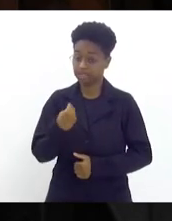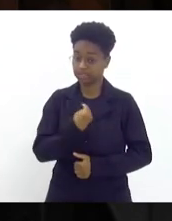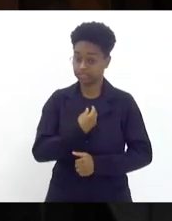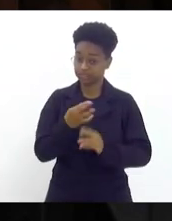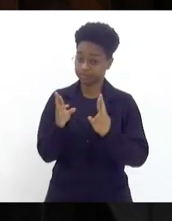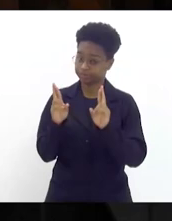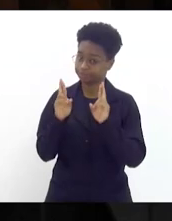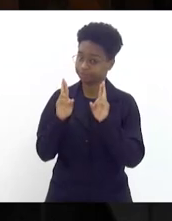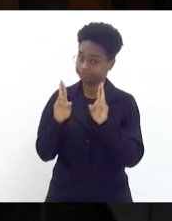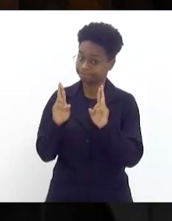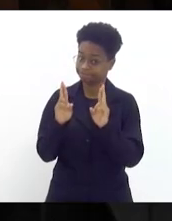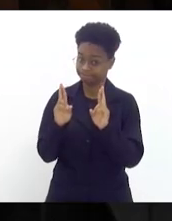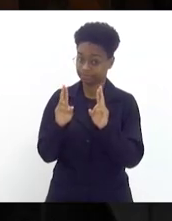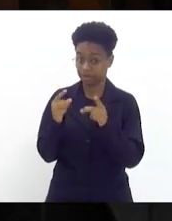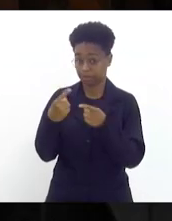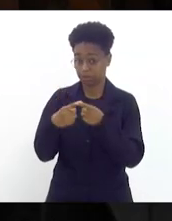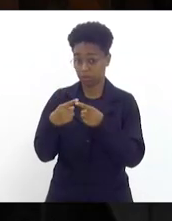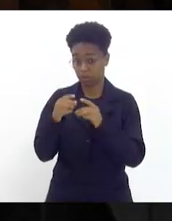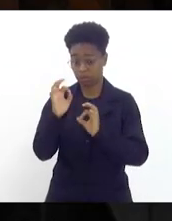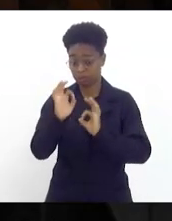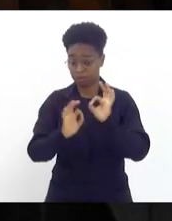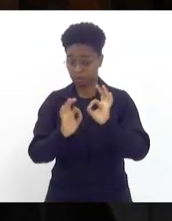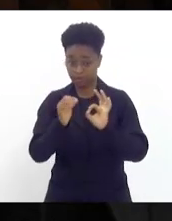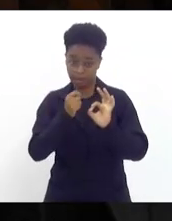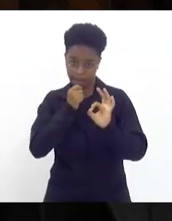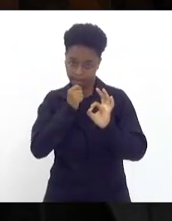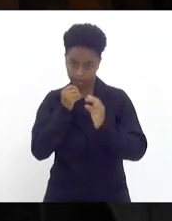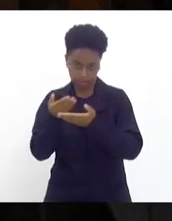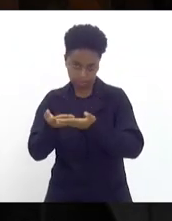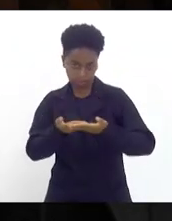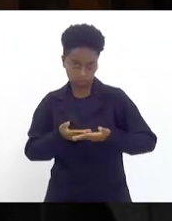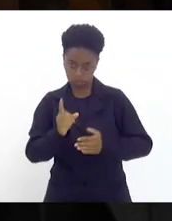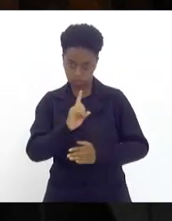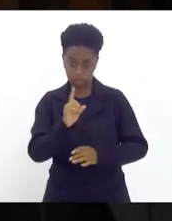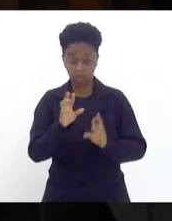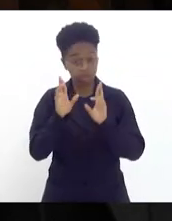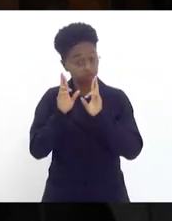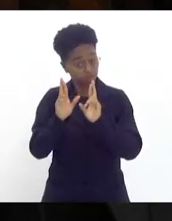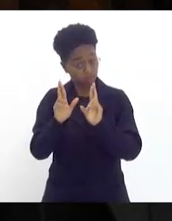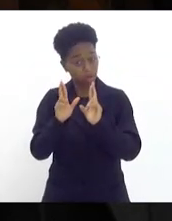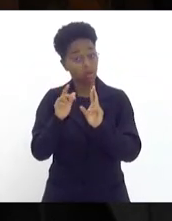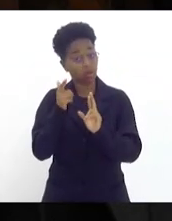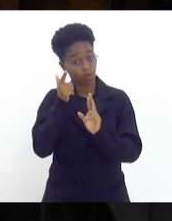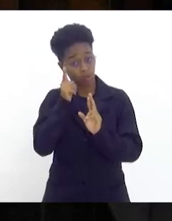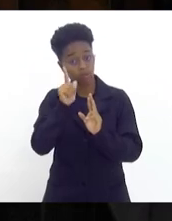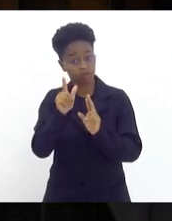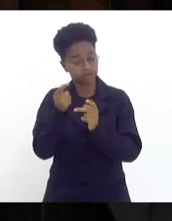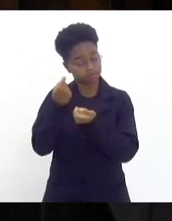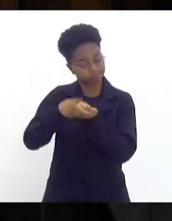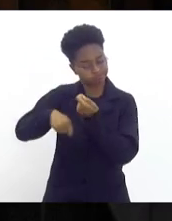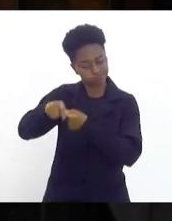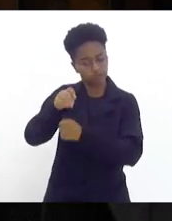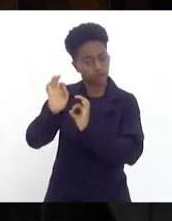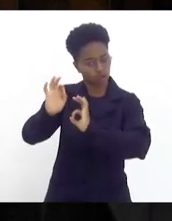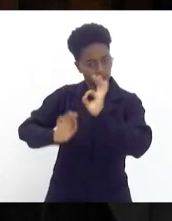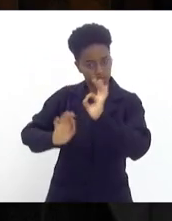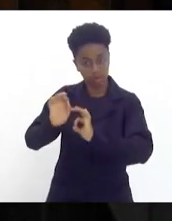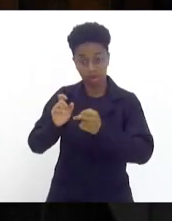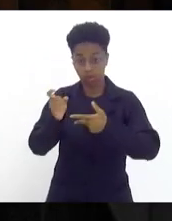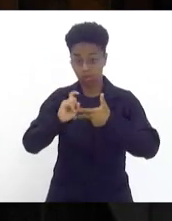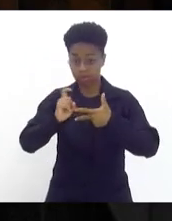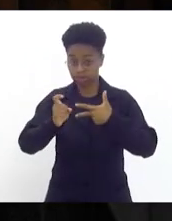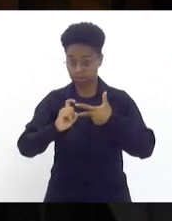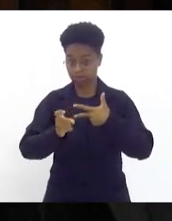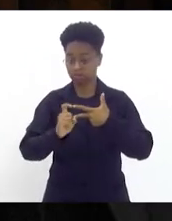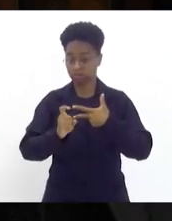que o plano ainda não chegou que a mesa de negociação continua a ocorrer no executivo